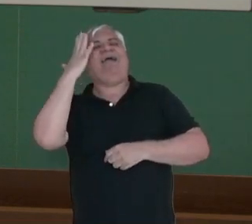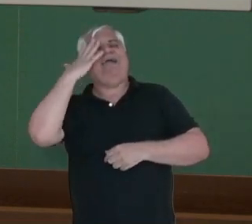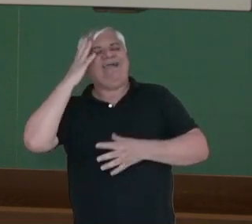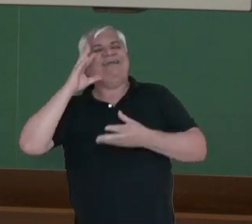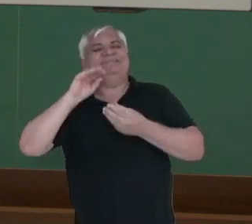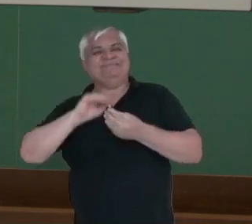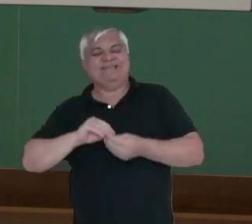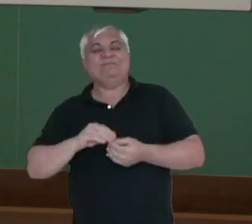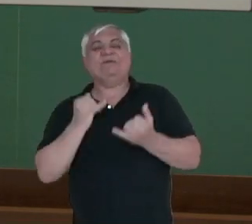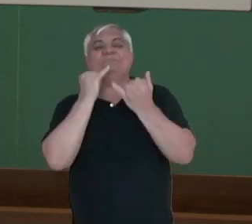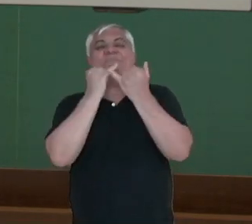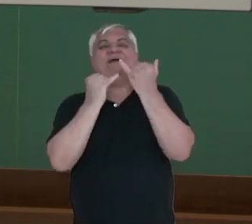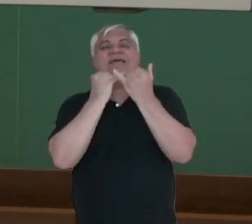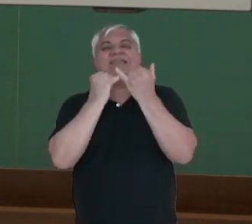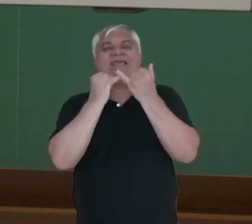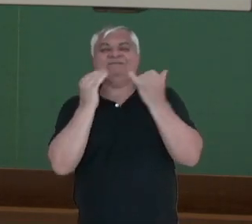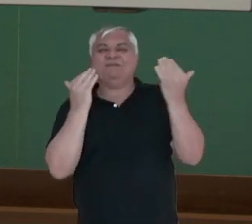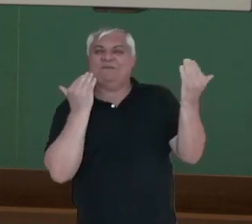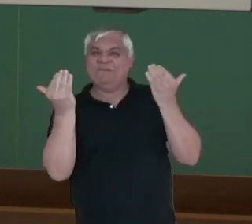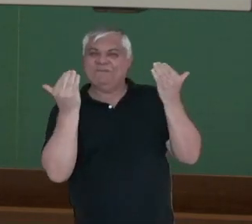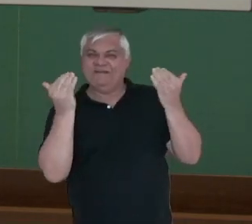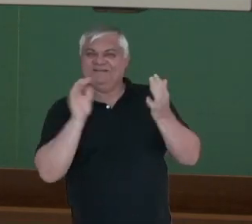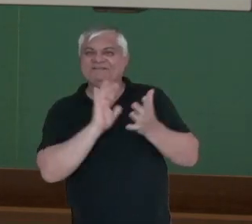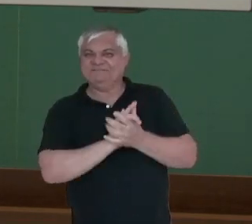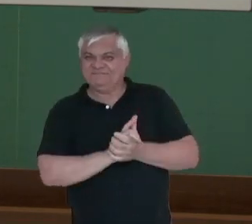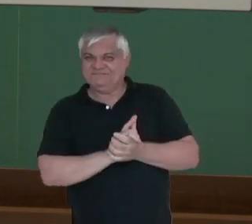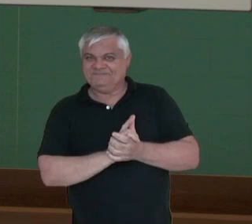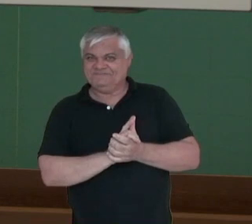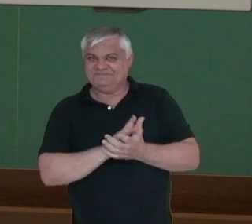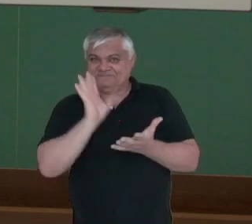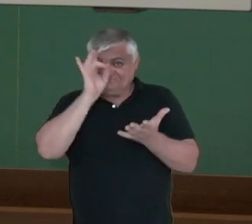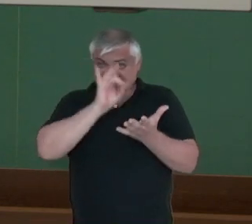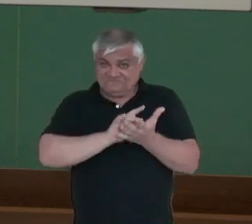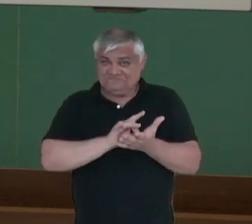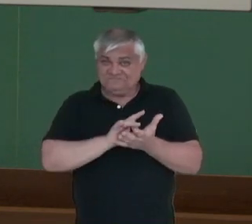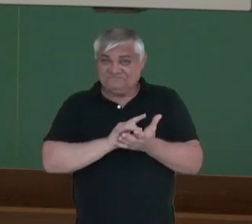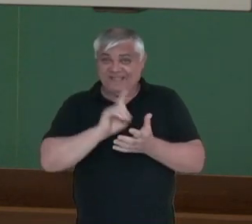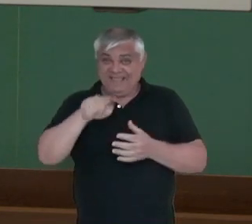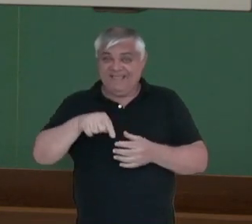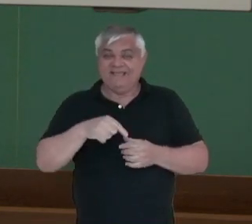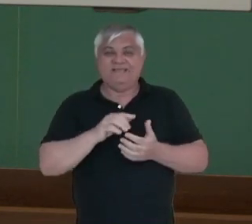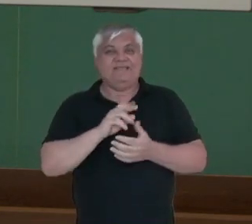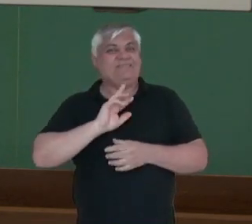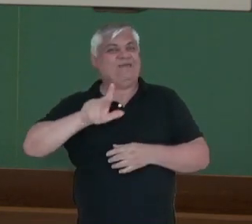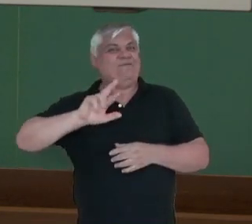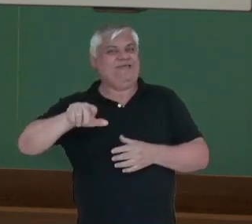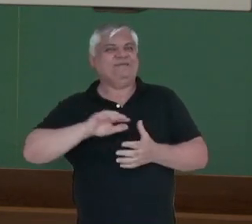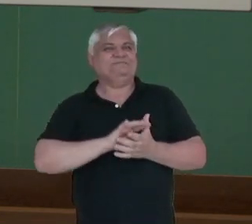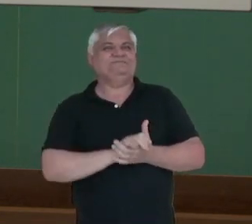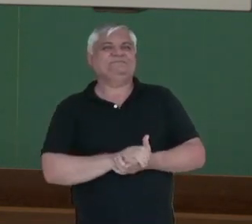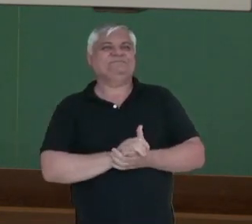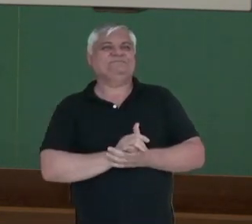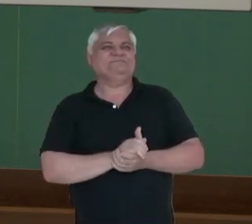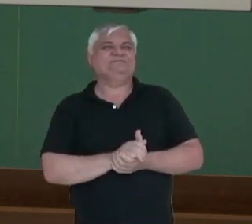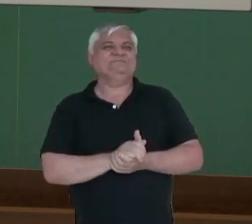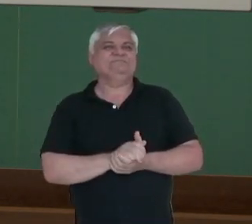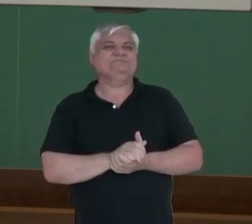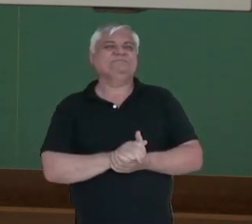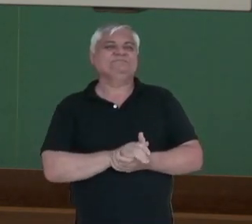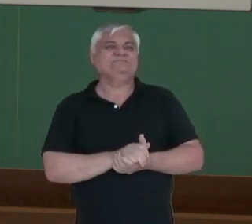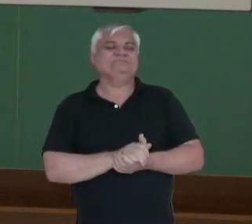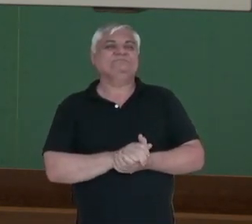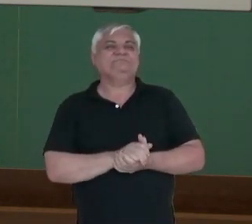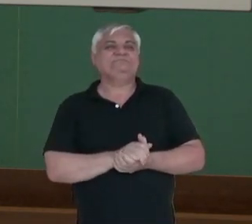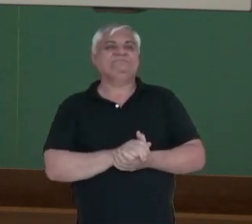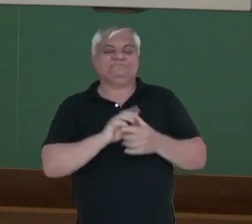princípio de semelhança, tá? Mas não que seja essa experiência de fato a que você está vivendo.